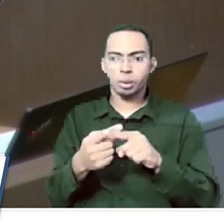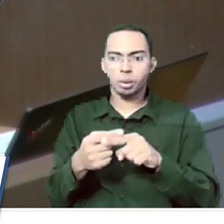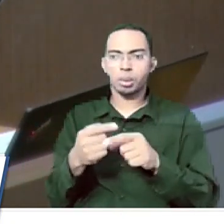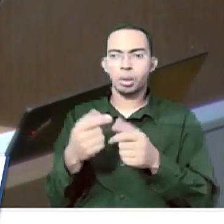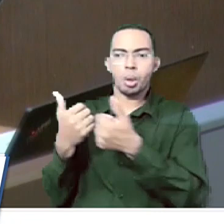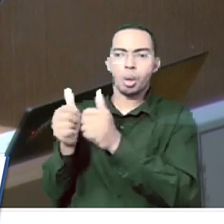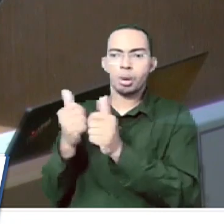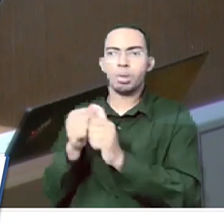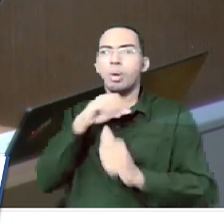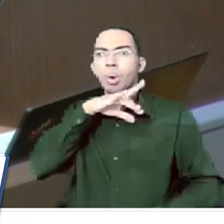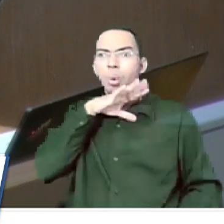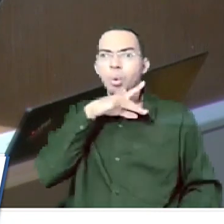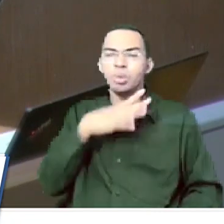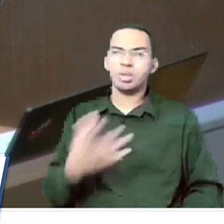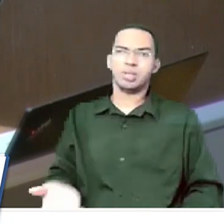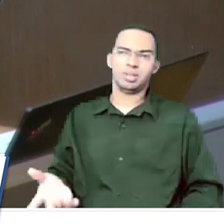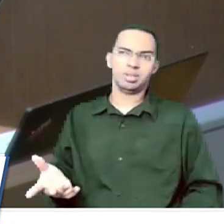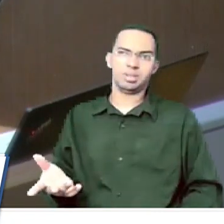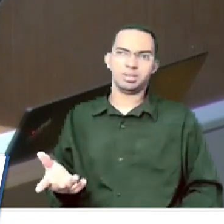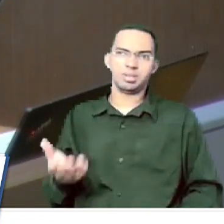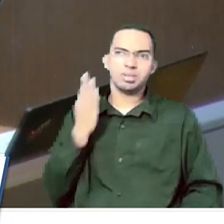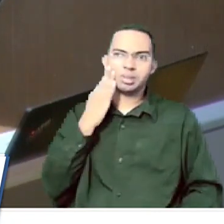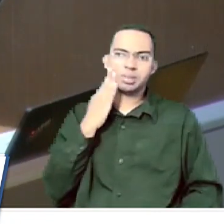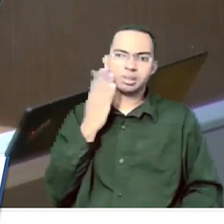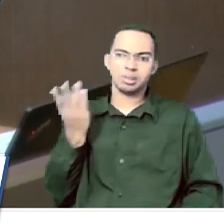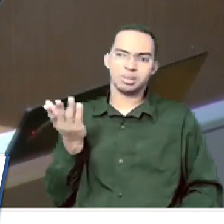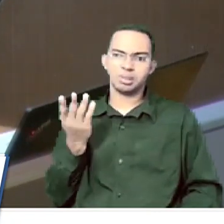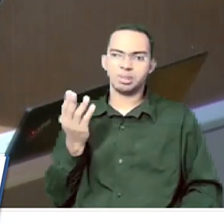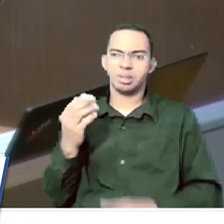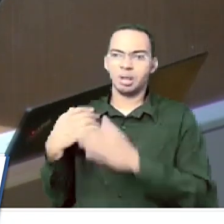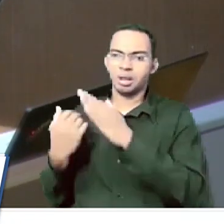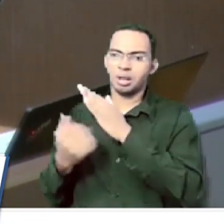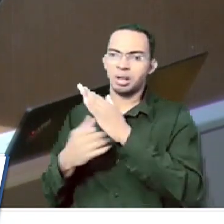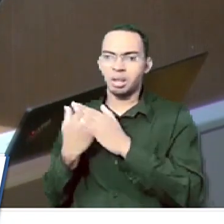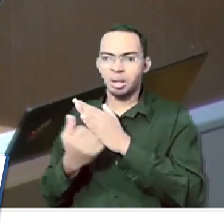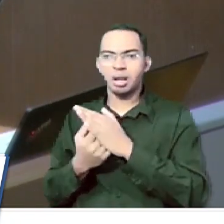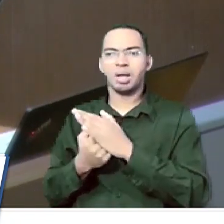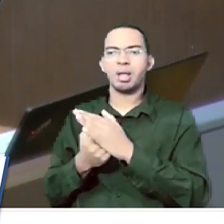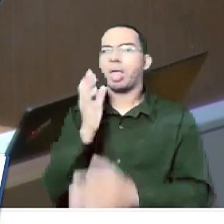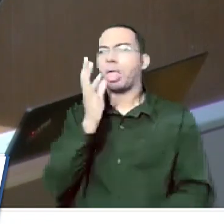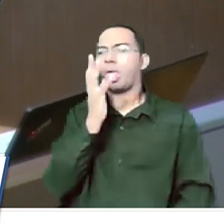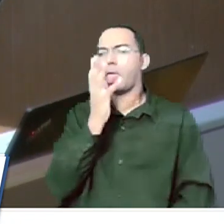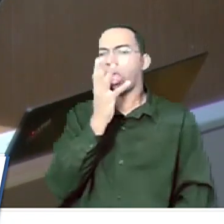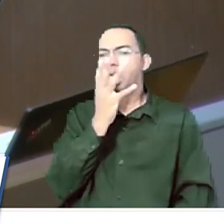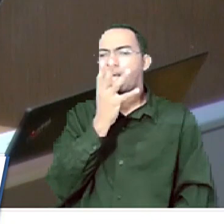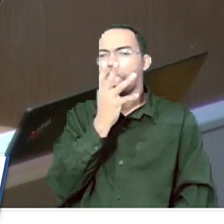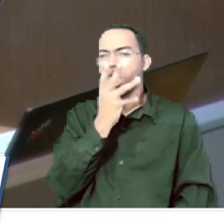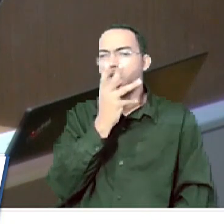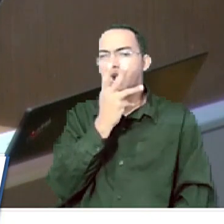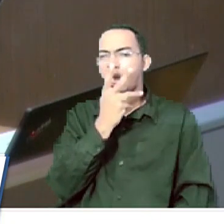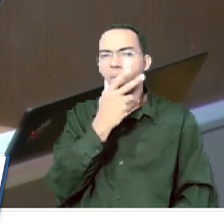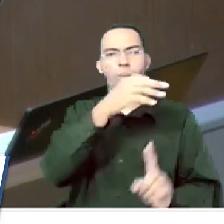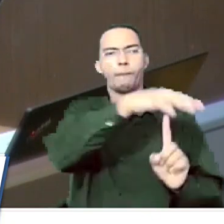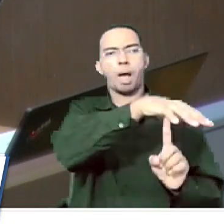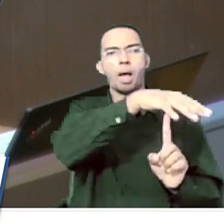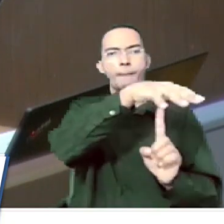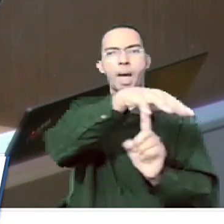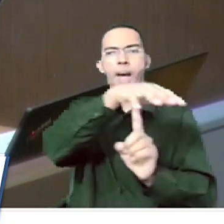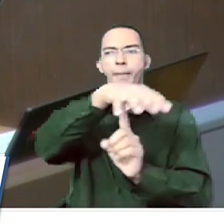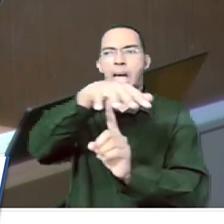horrível. A empresa São José demora muito para o ônibus sair lá do